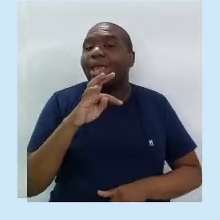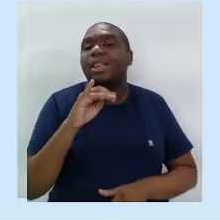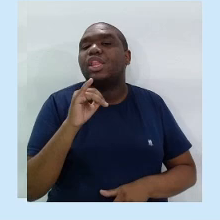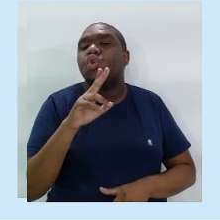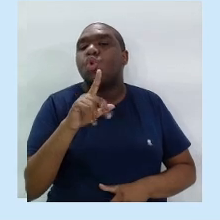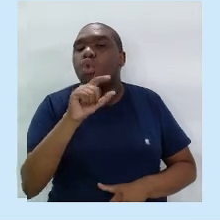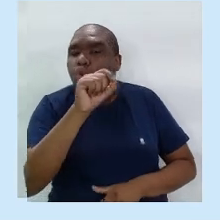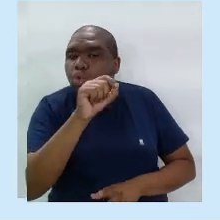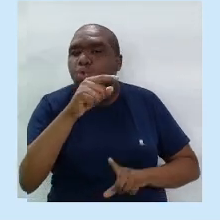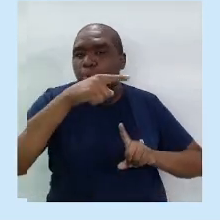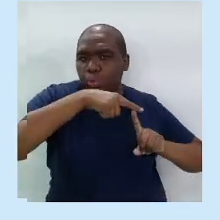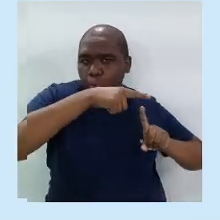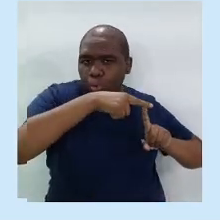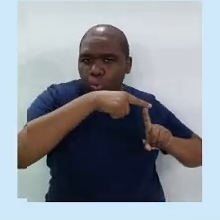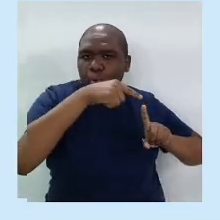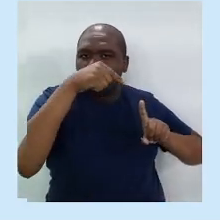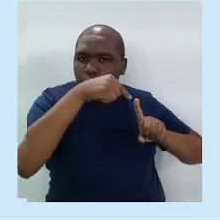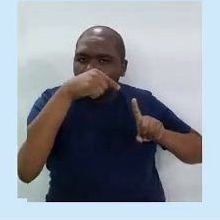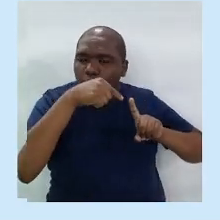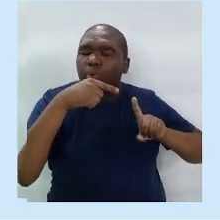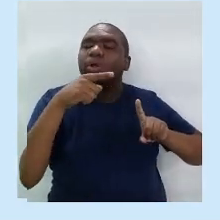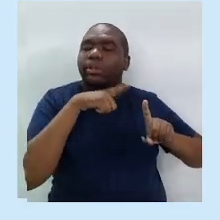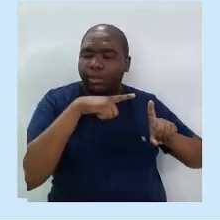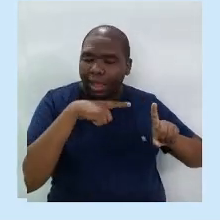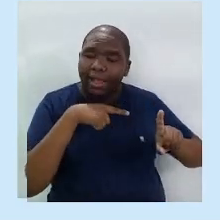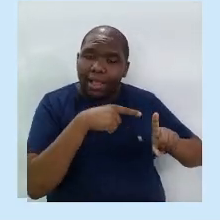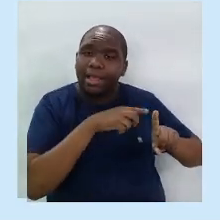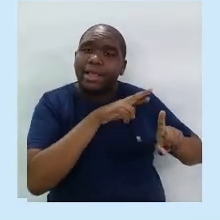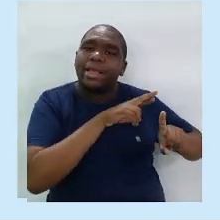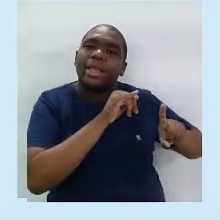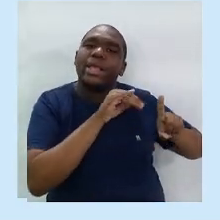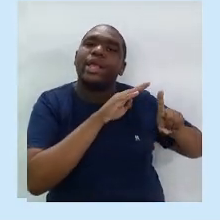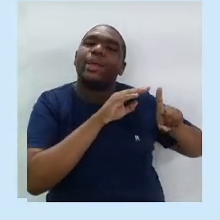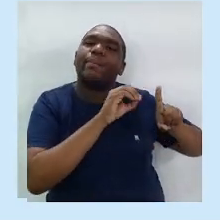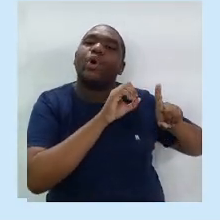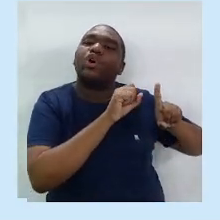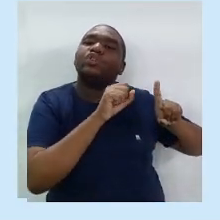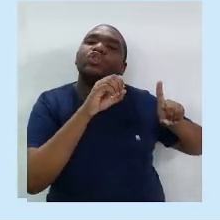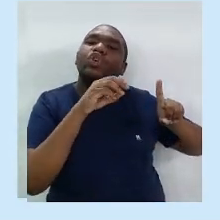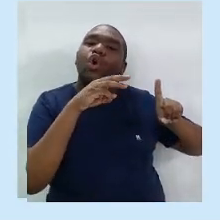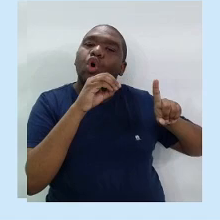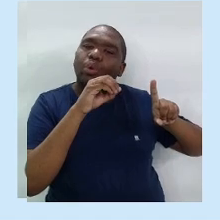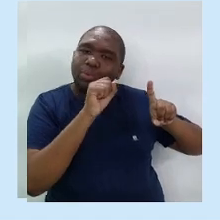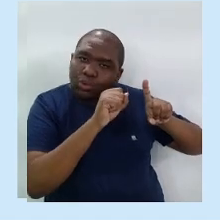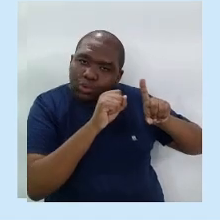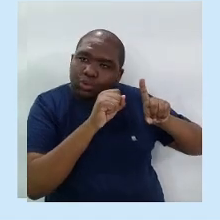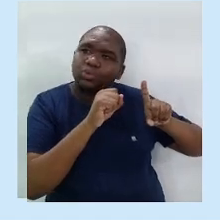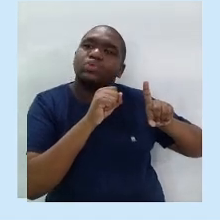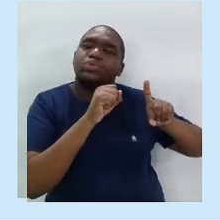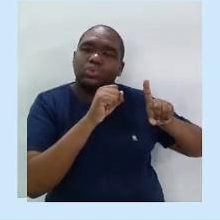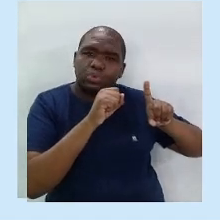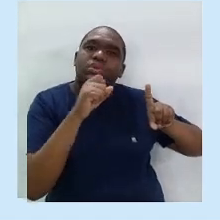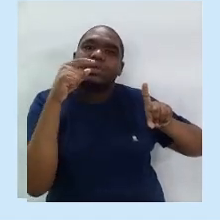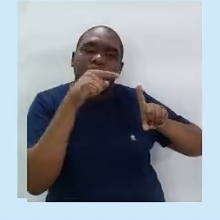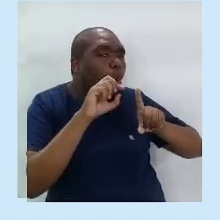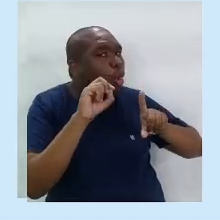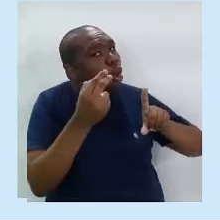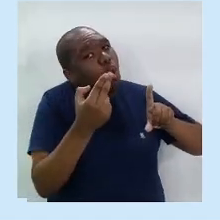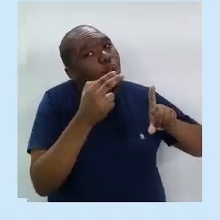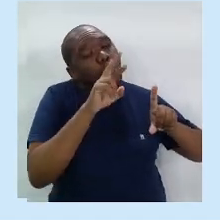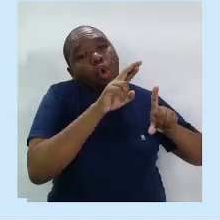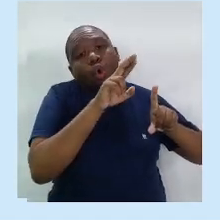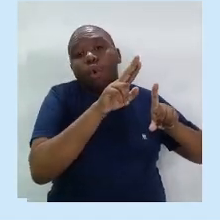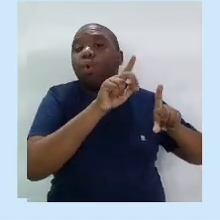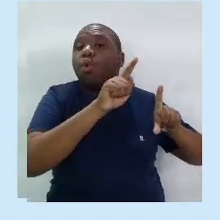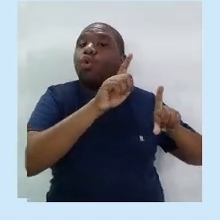endoplasmático. Aquele que tem a presença de ribossomos, a gente chama de retículo endoplasmático rugoso. O que não tem